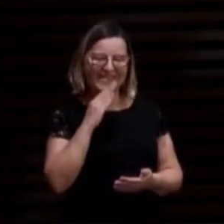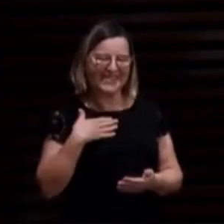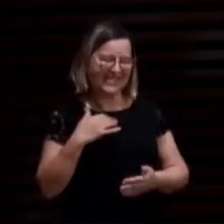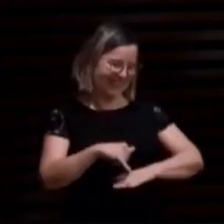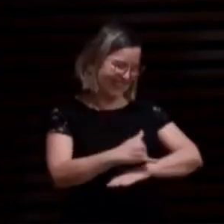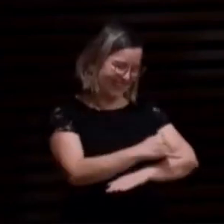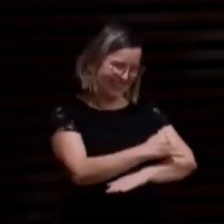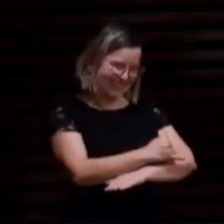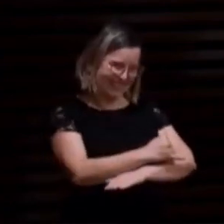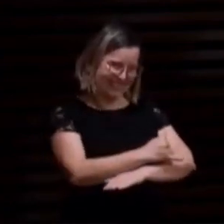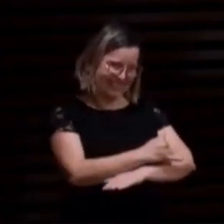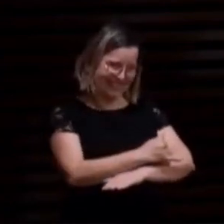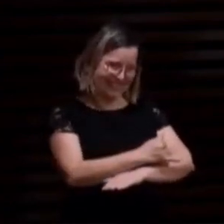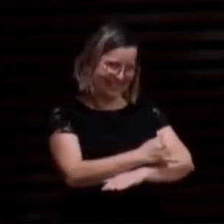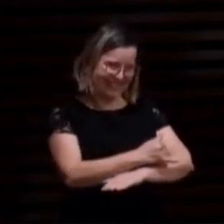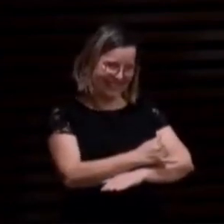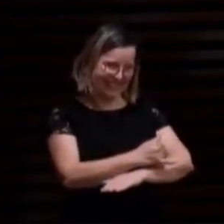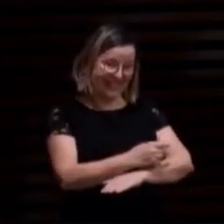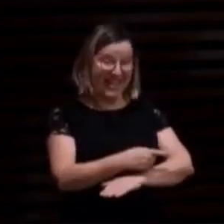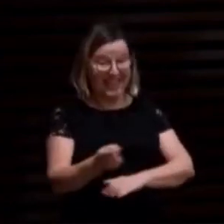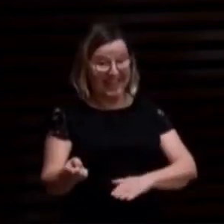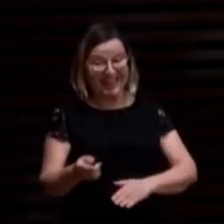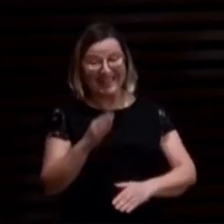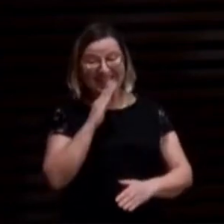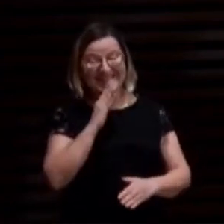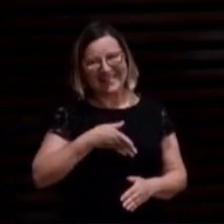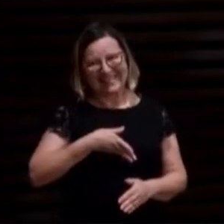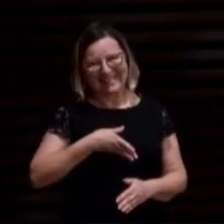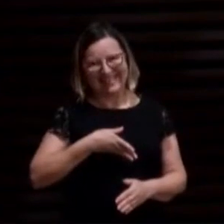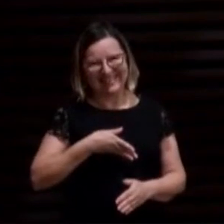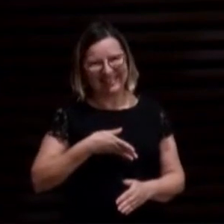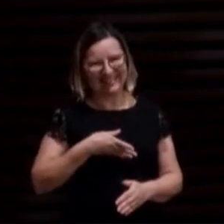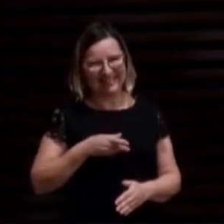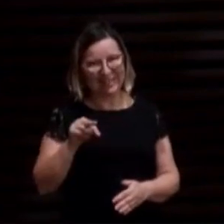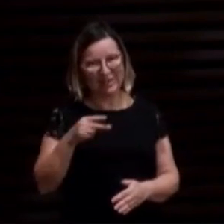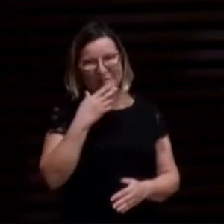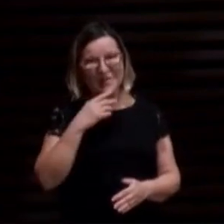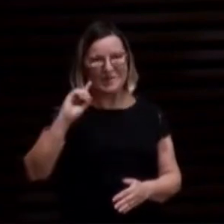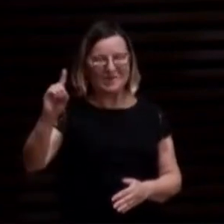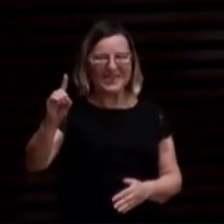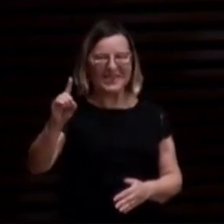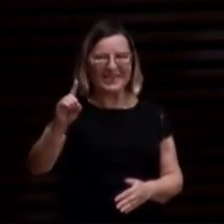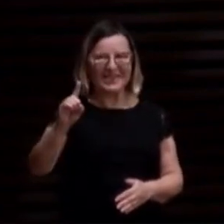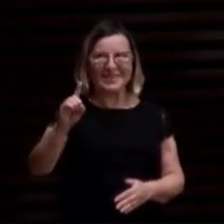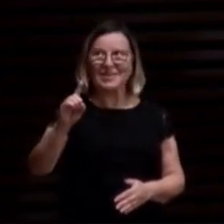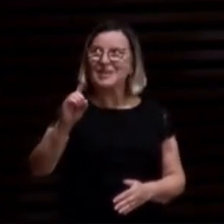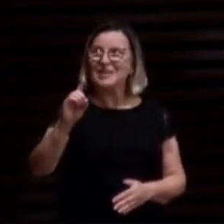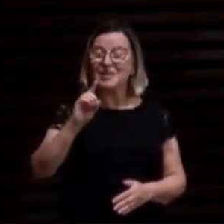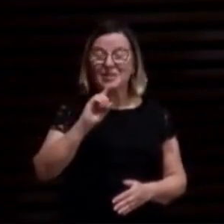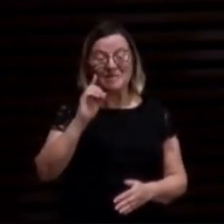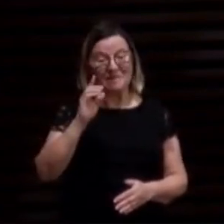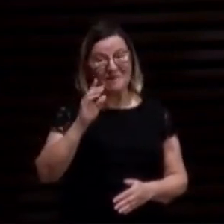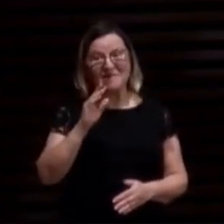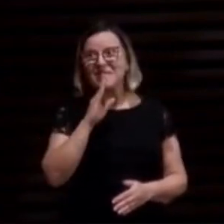minhas ovelhas, e elas me conhecem a mim. Assim como o Pai me conhece a mim, e eu conheço